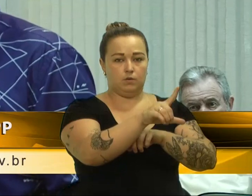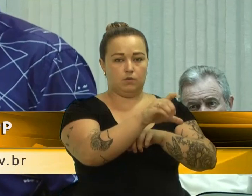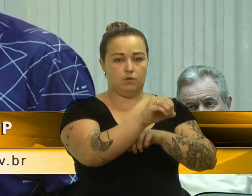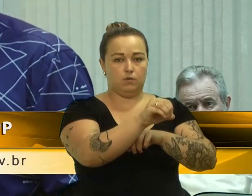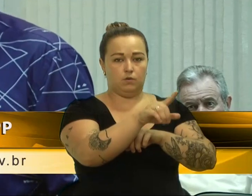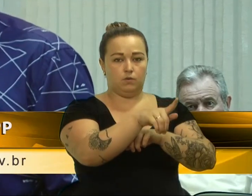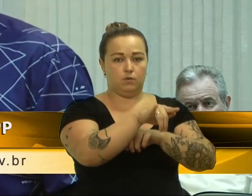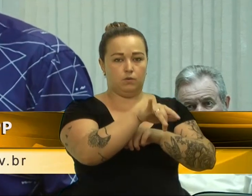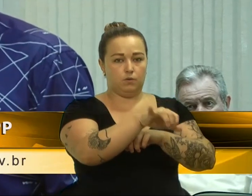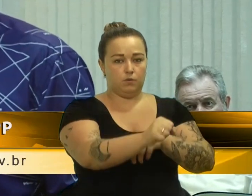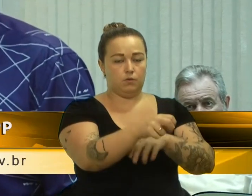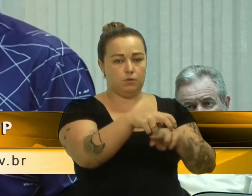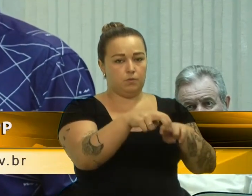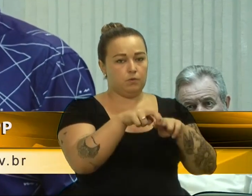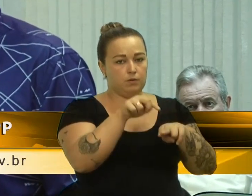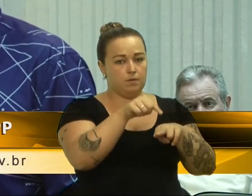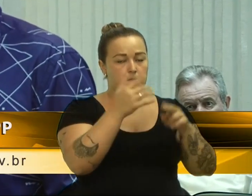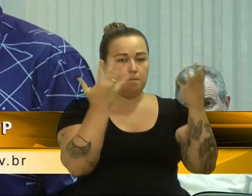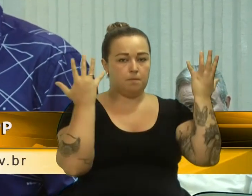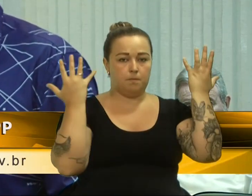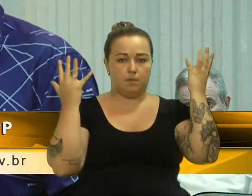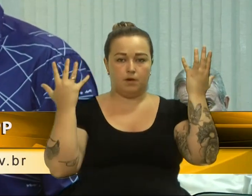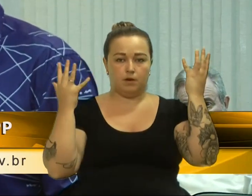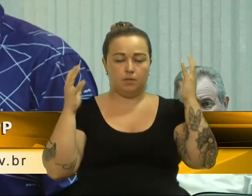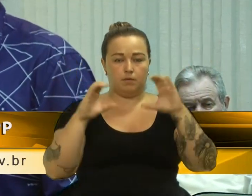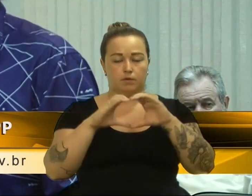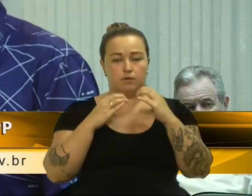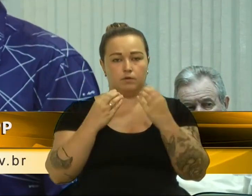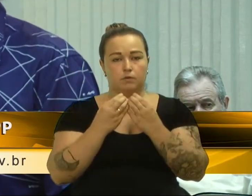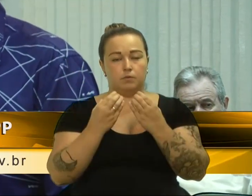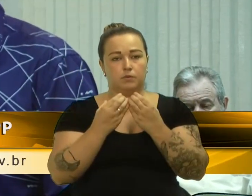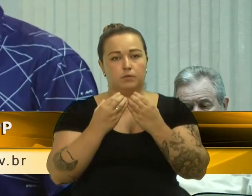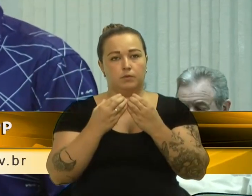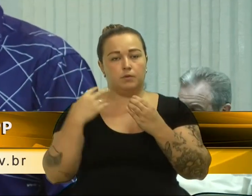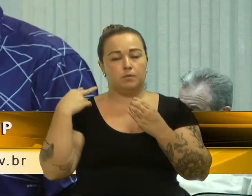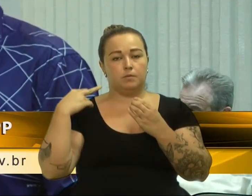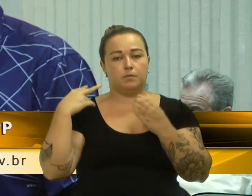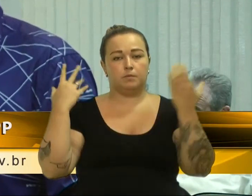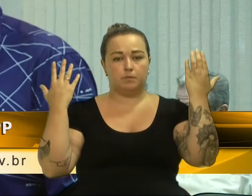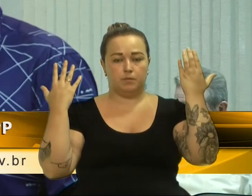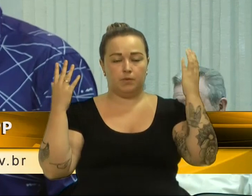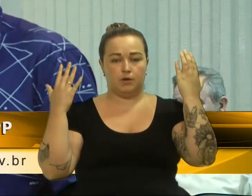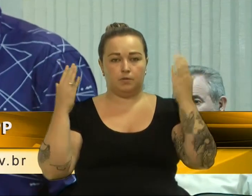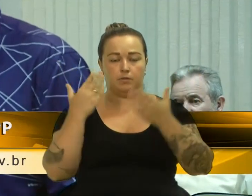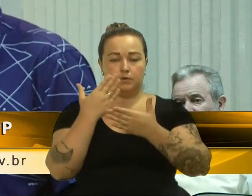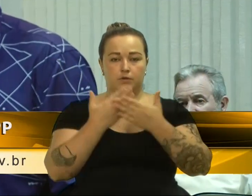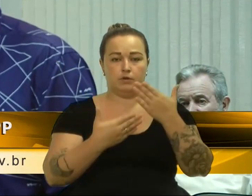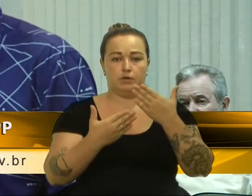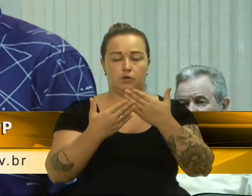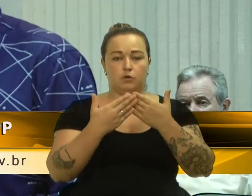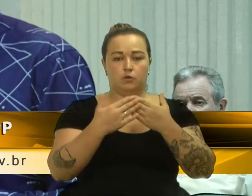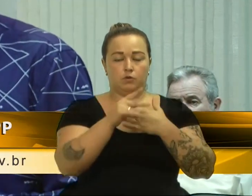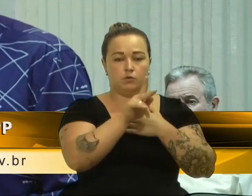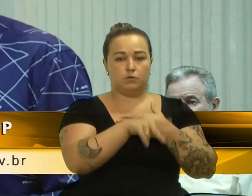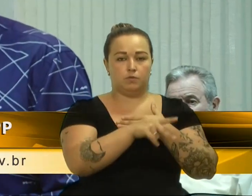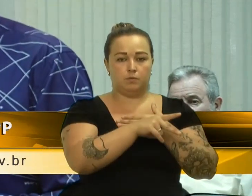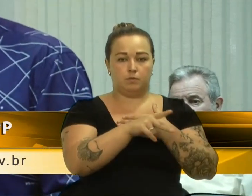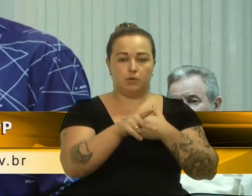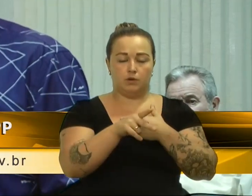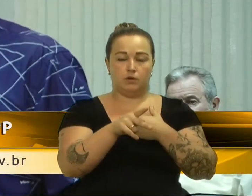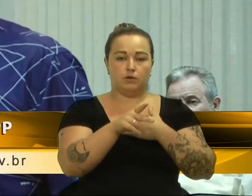Então, parabenizar a ele e a comunidade também, aos seminários dos padres, os